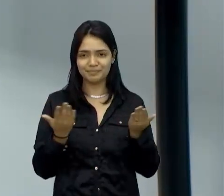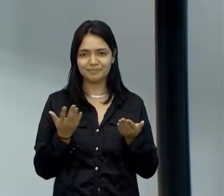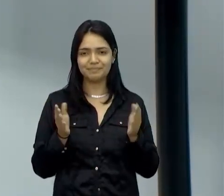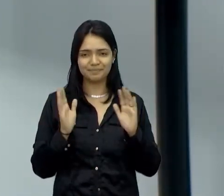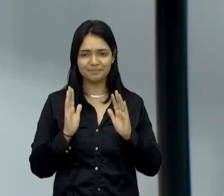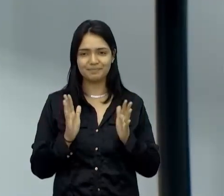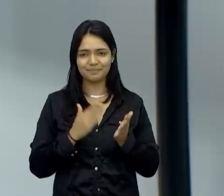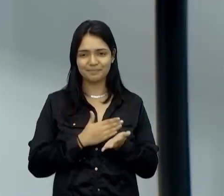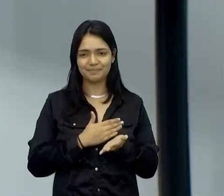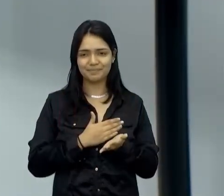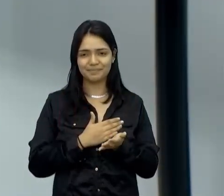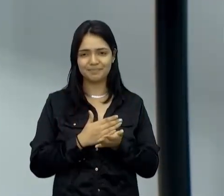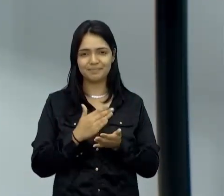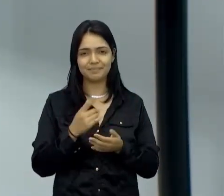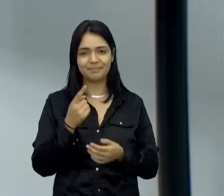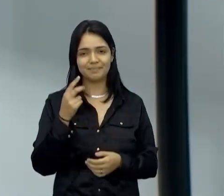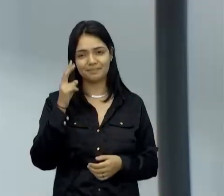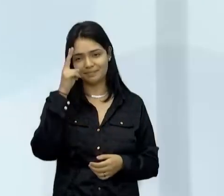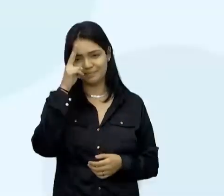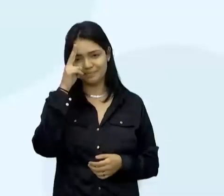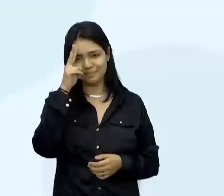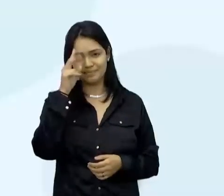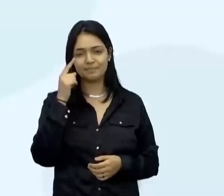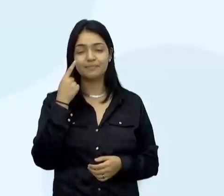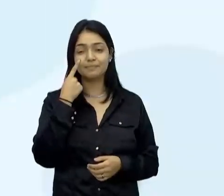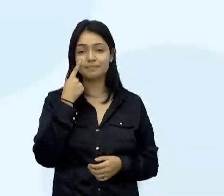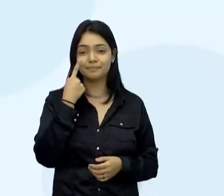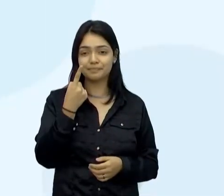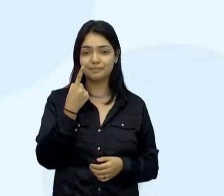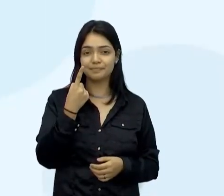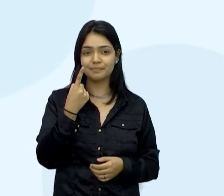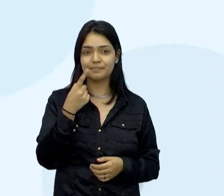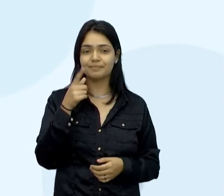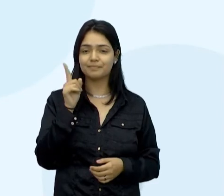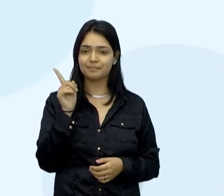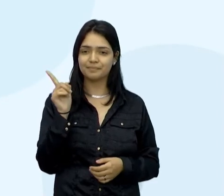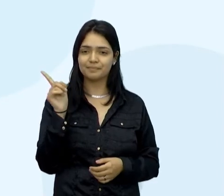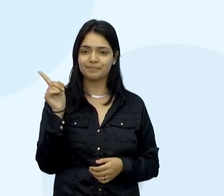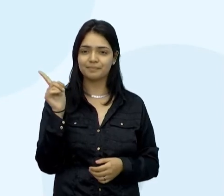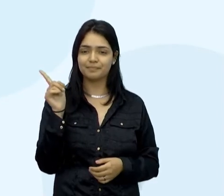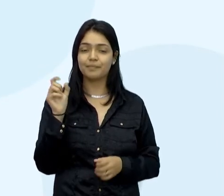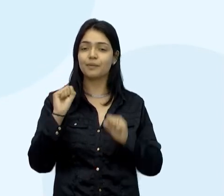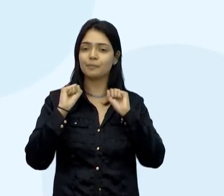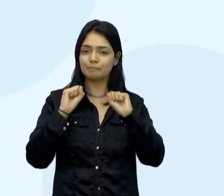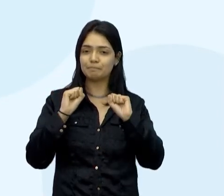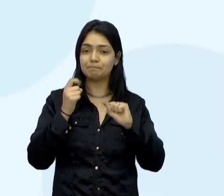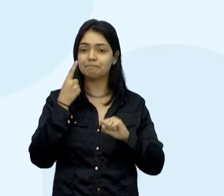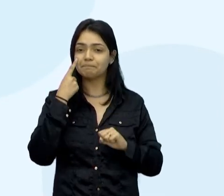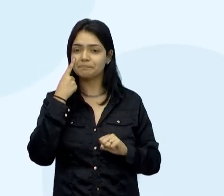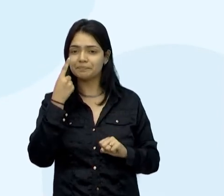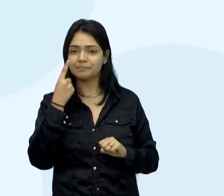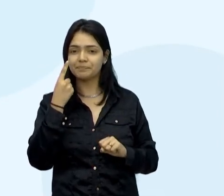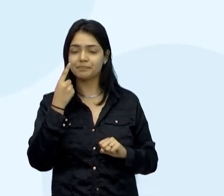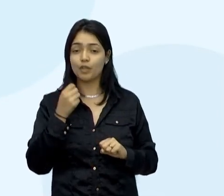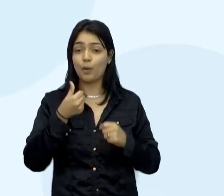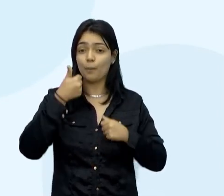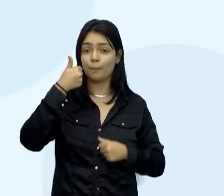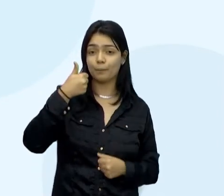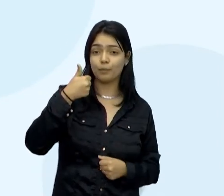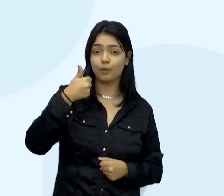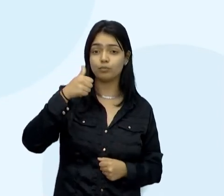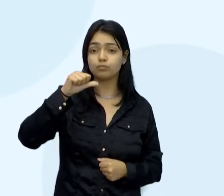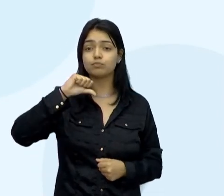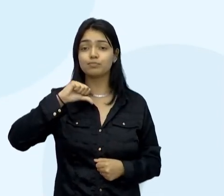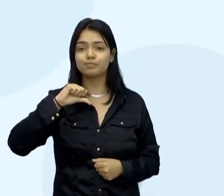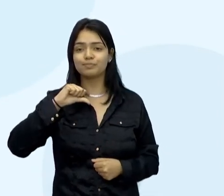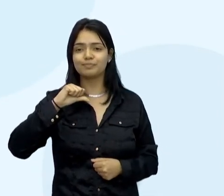parte onde eu falo para vocês da sugestão também do nosso Padlet. Então, acesse o nosso Padlet, onde lá a gente